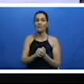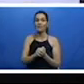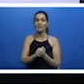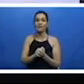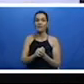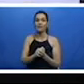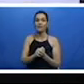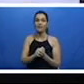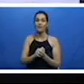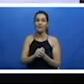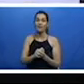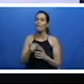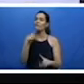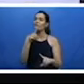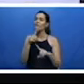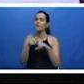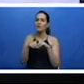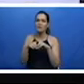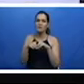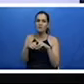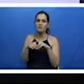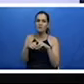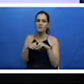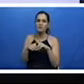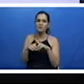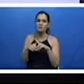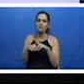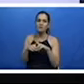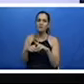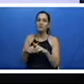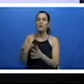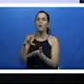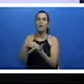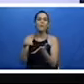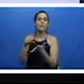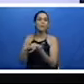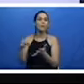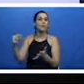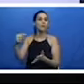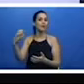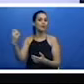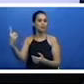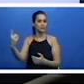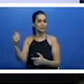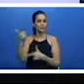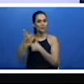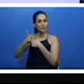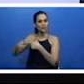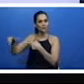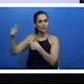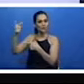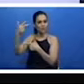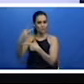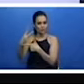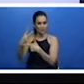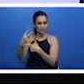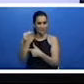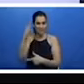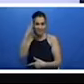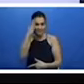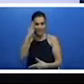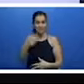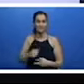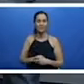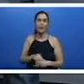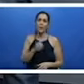posição vezes posição menos 1, dividido por 2, ok?